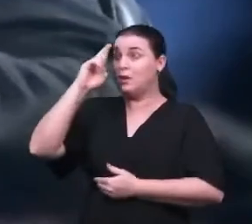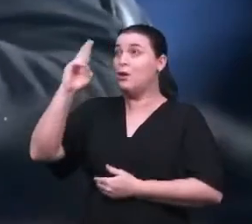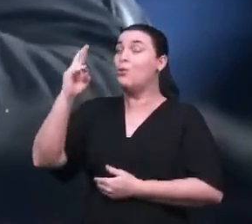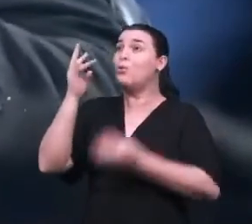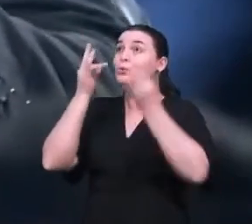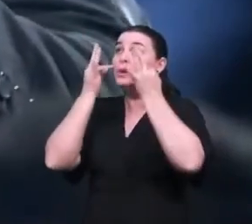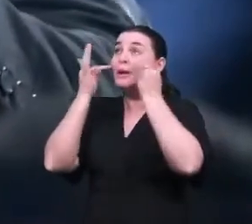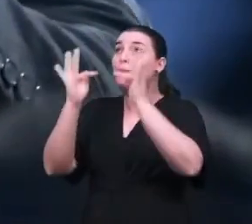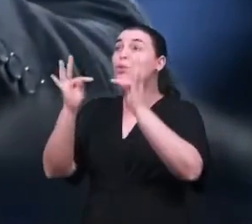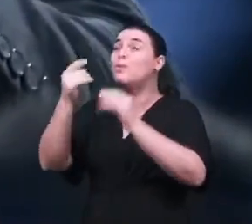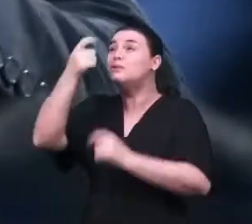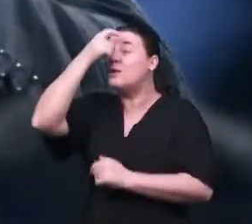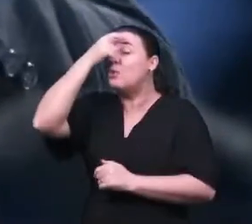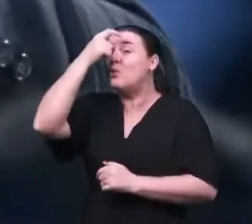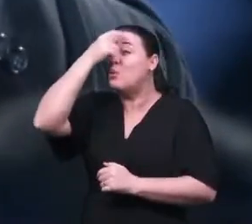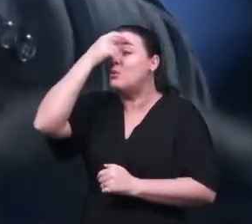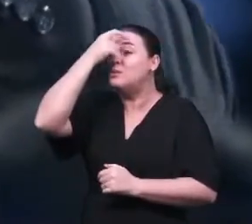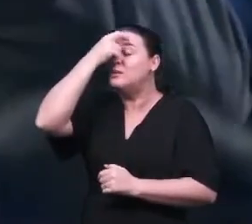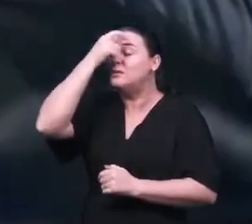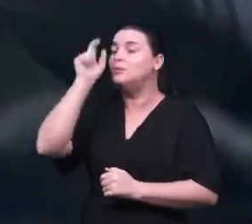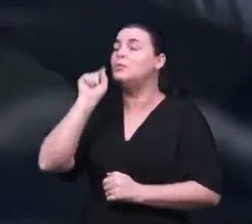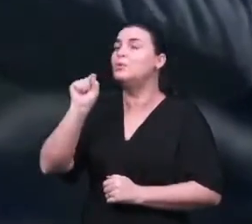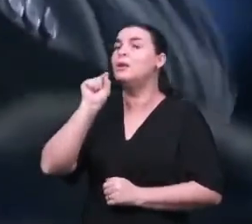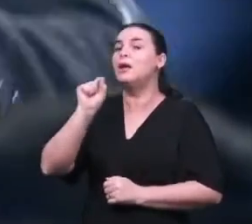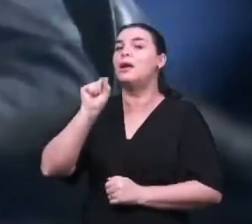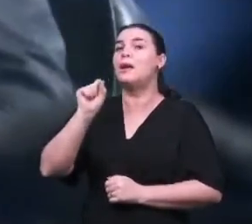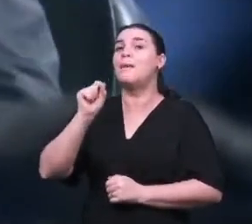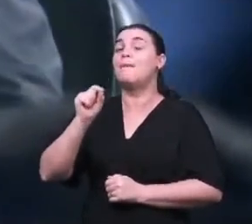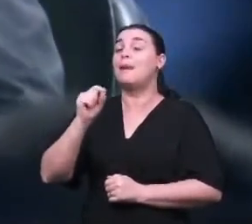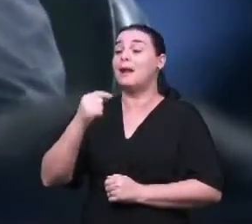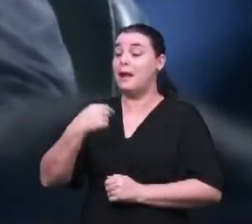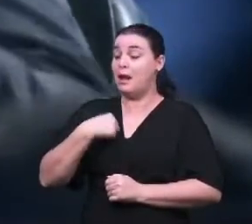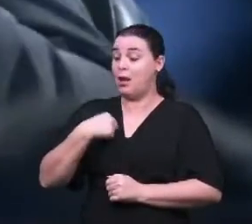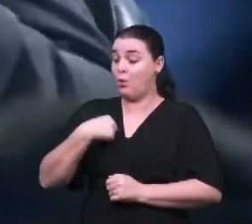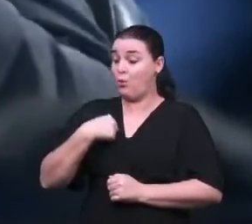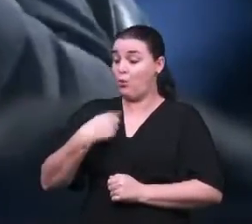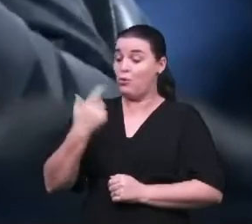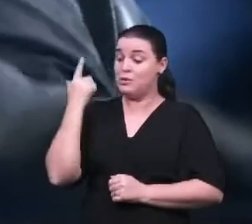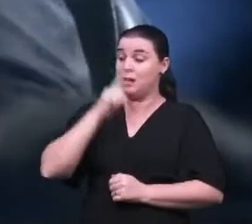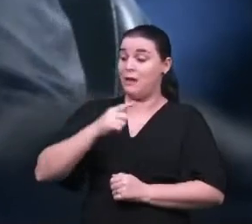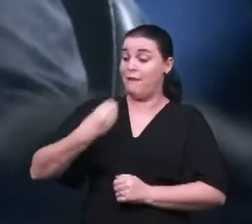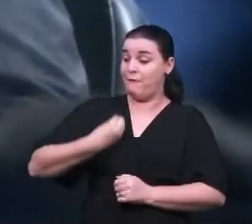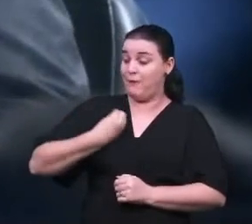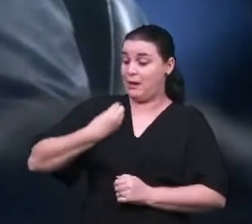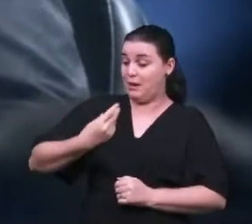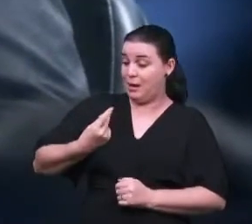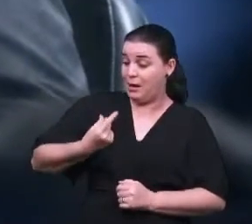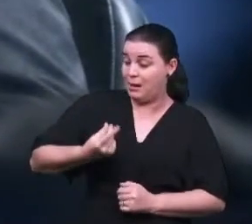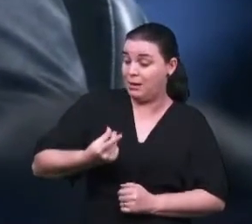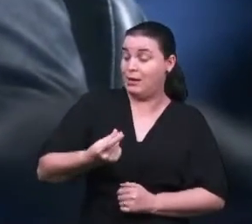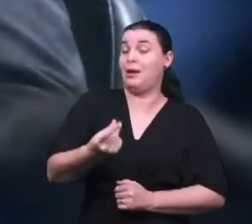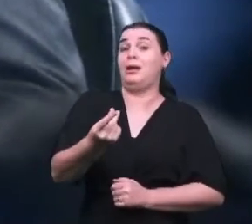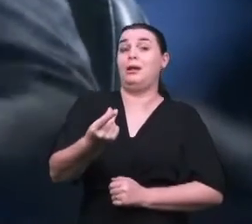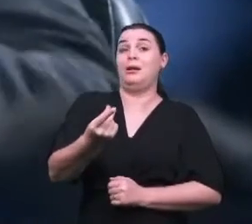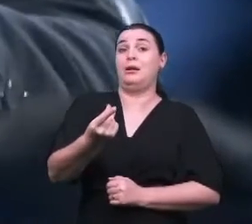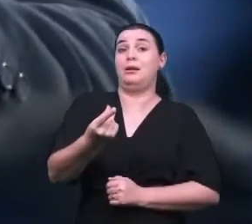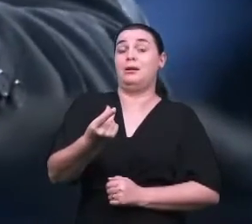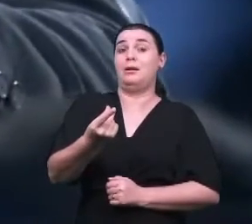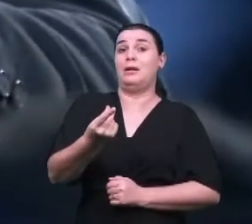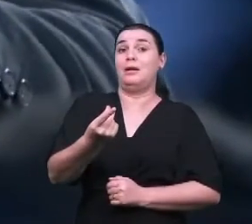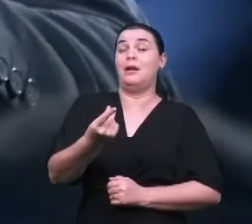consciência que, para que eu pudesse ter vida, para que nós pudéssemos ter vida,